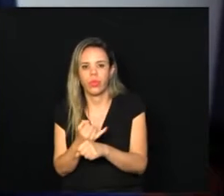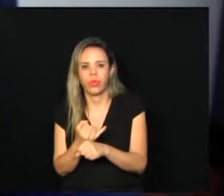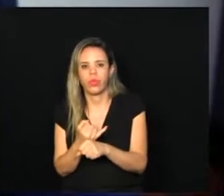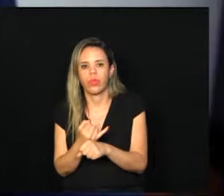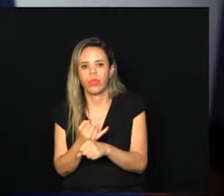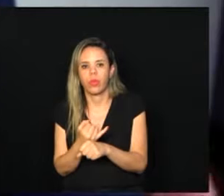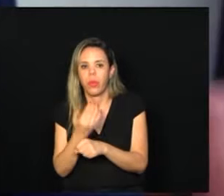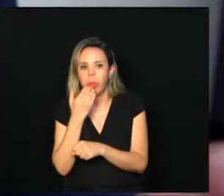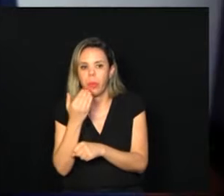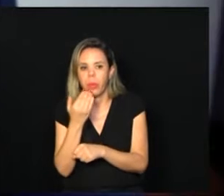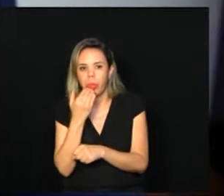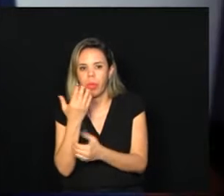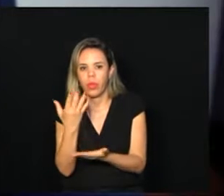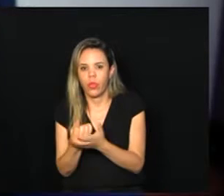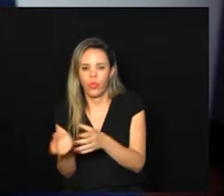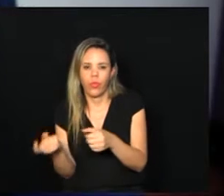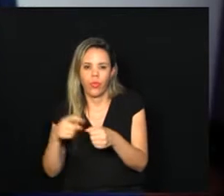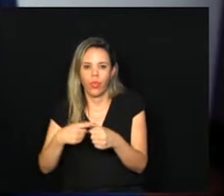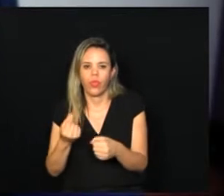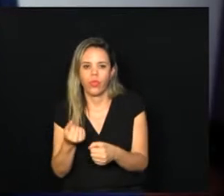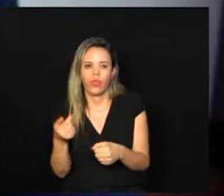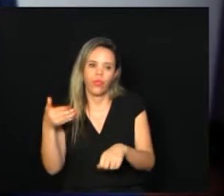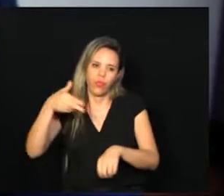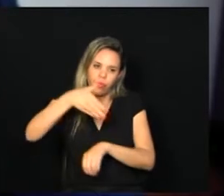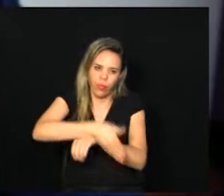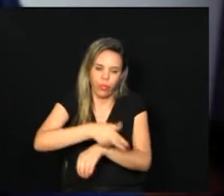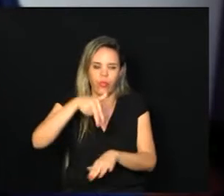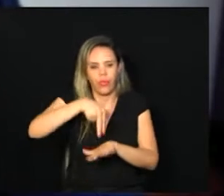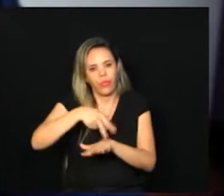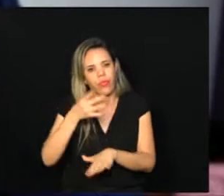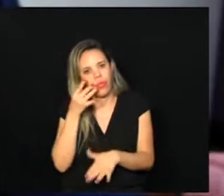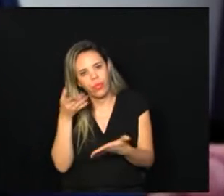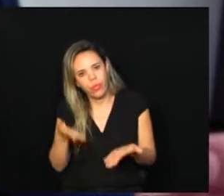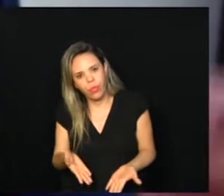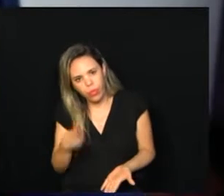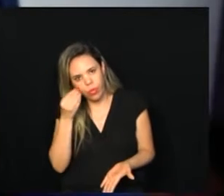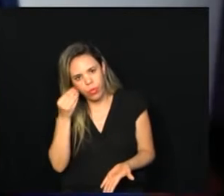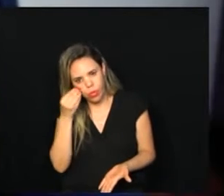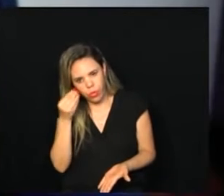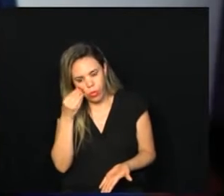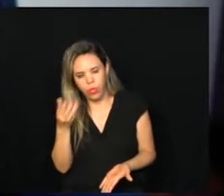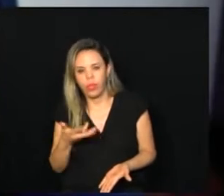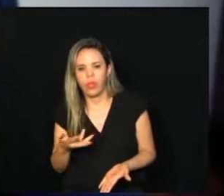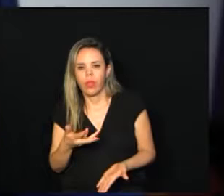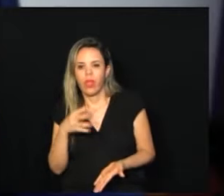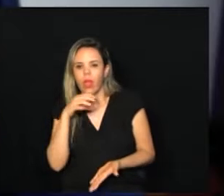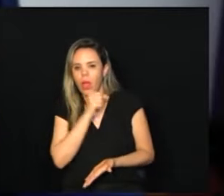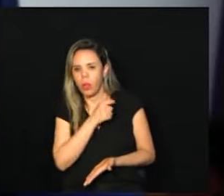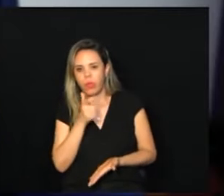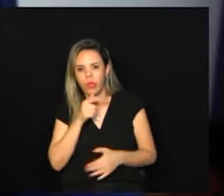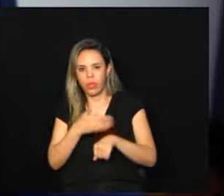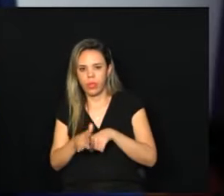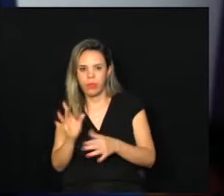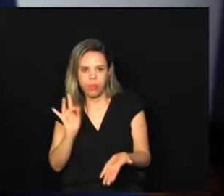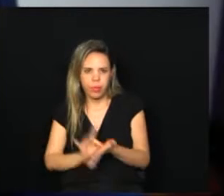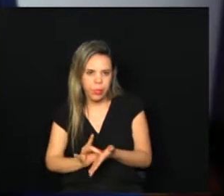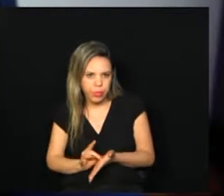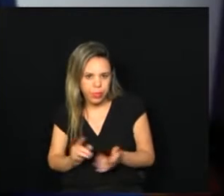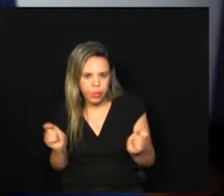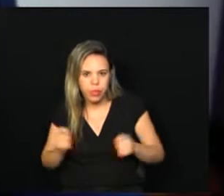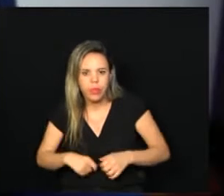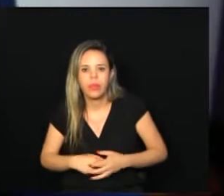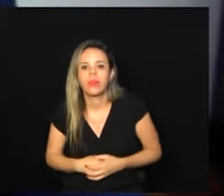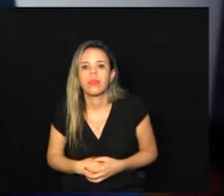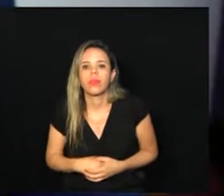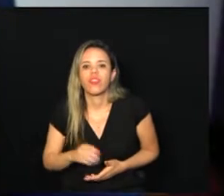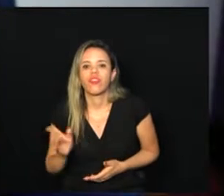esse ressarcimento. Então não vai ser necessário vir até aqui para a gente tentar ser o mais eficiente possível